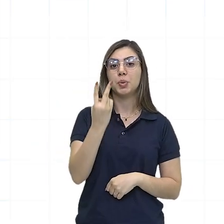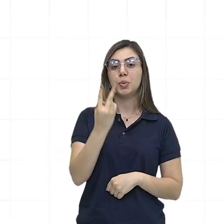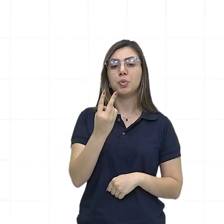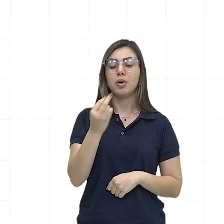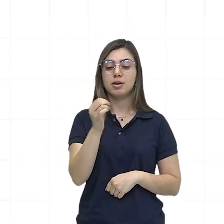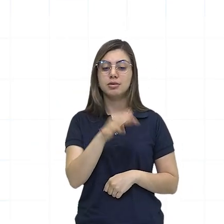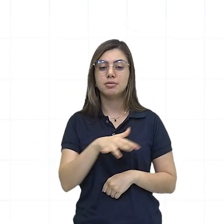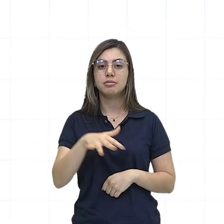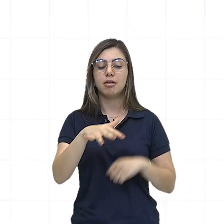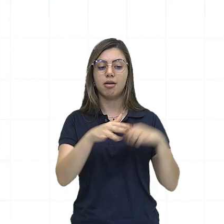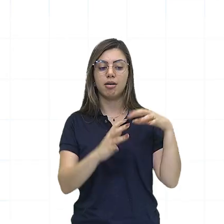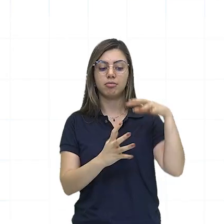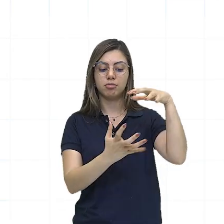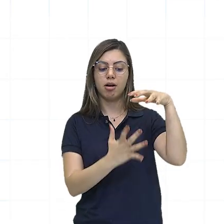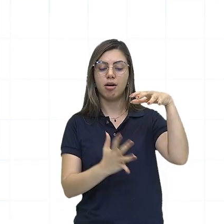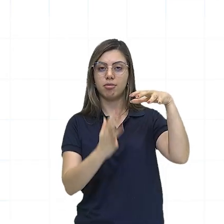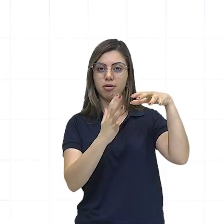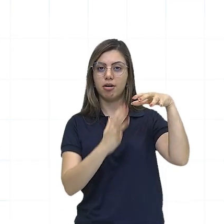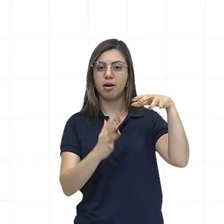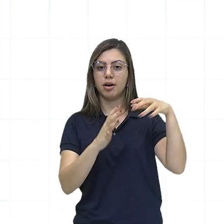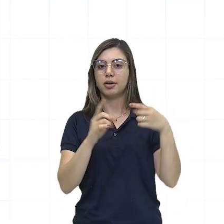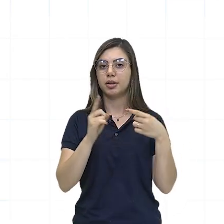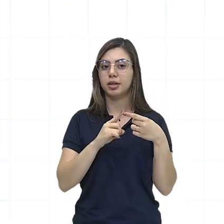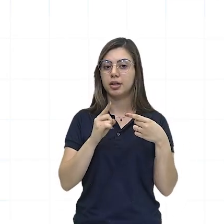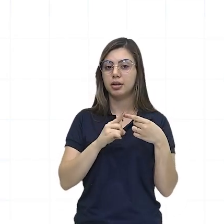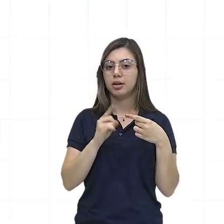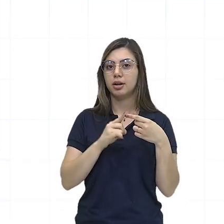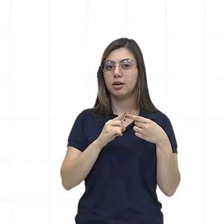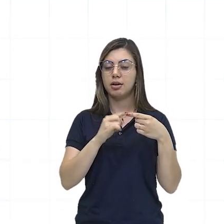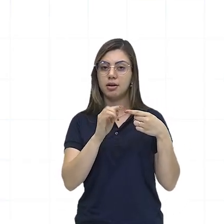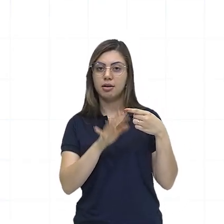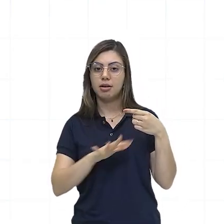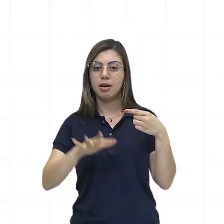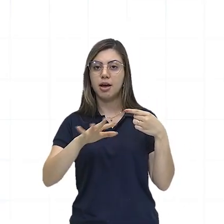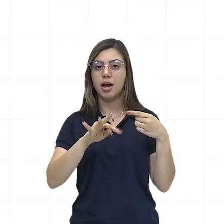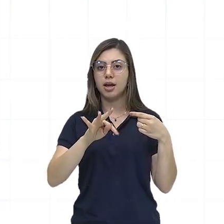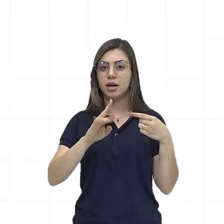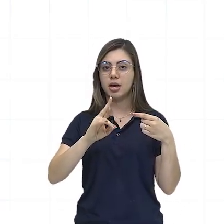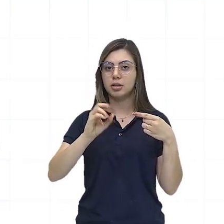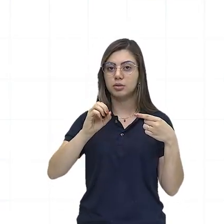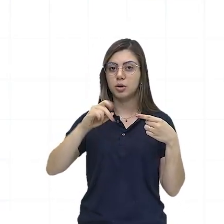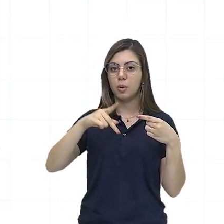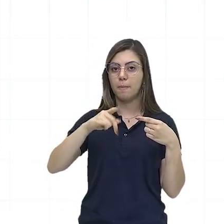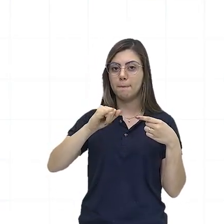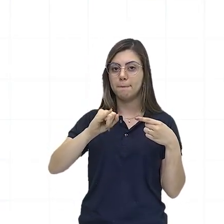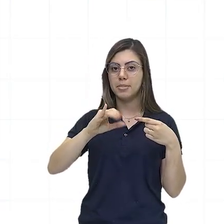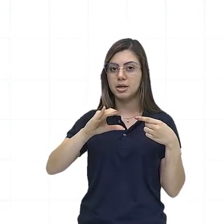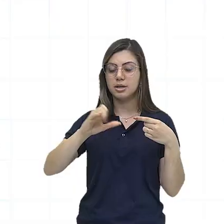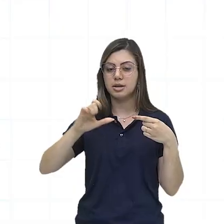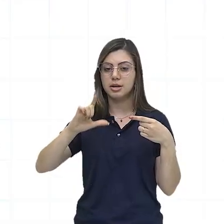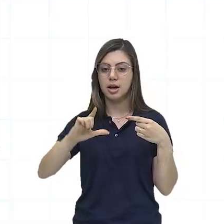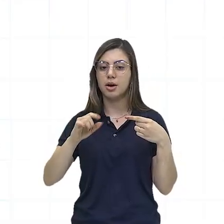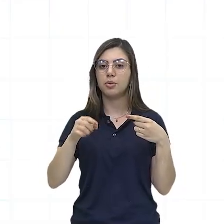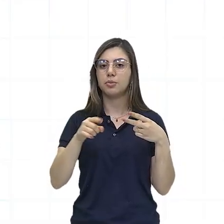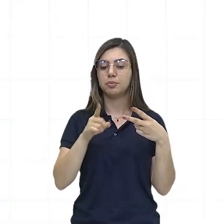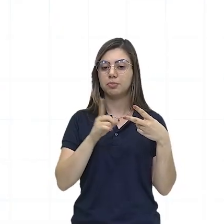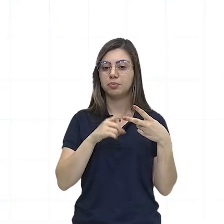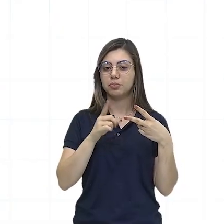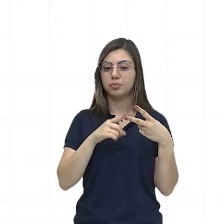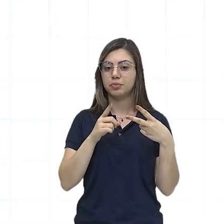em duas zonas térmicas da Terra, na zona tropical e na zona,